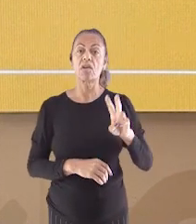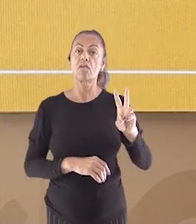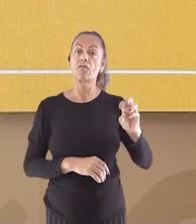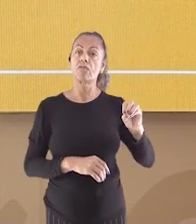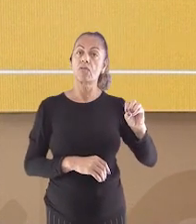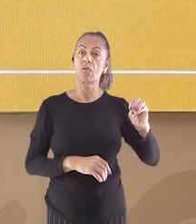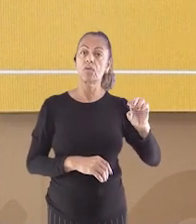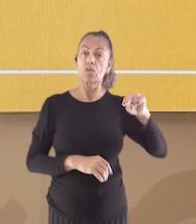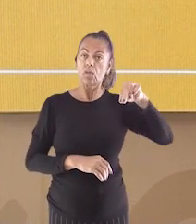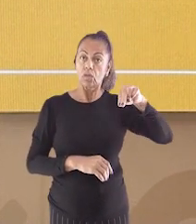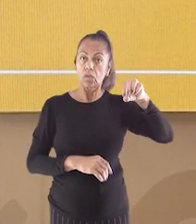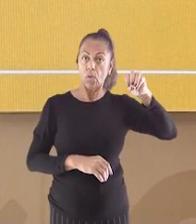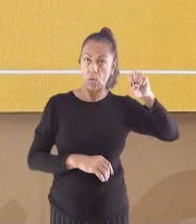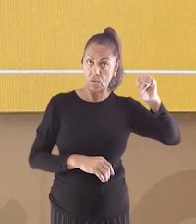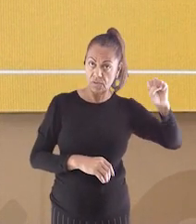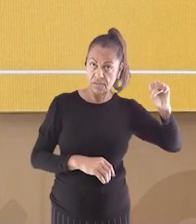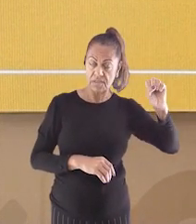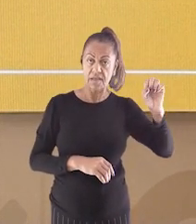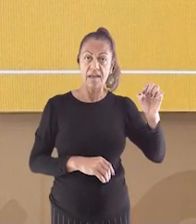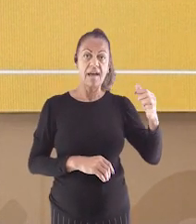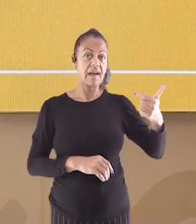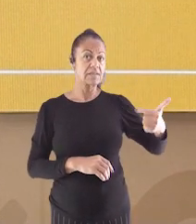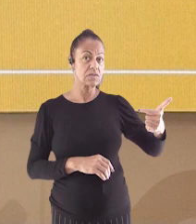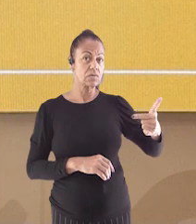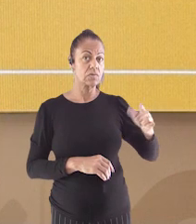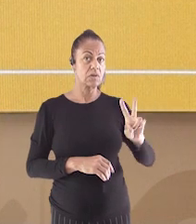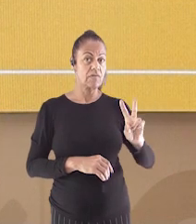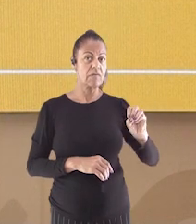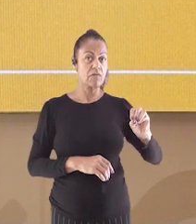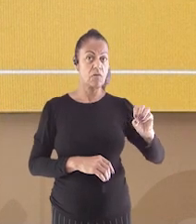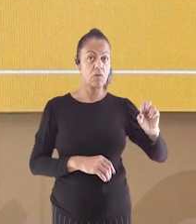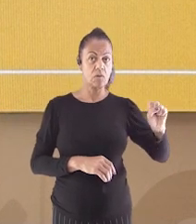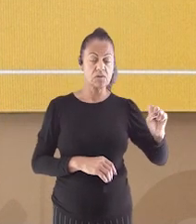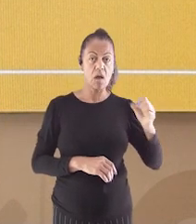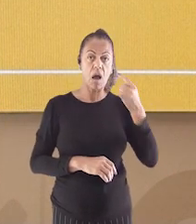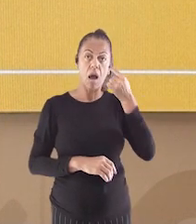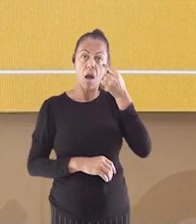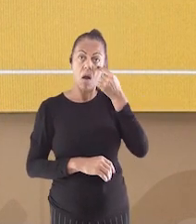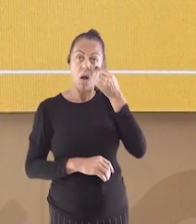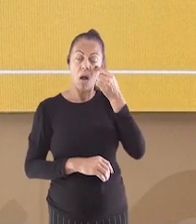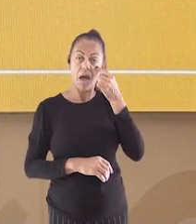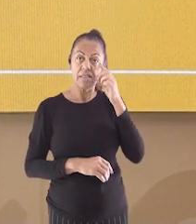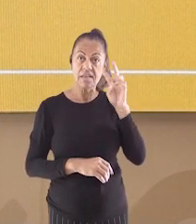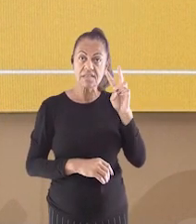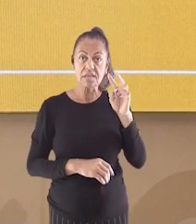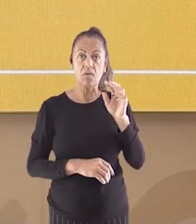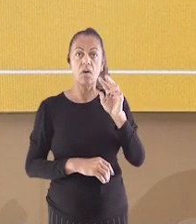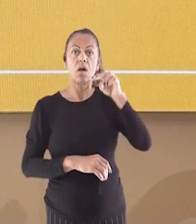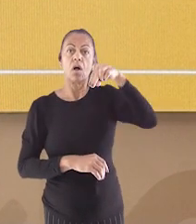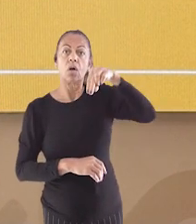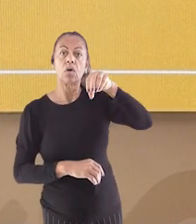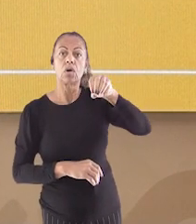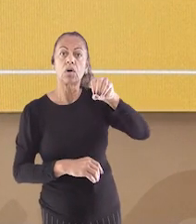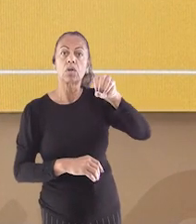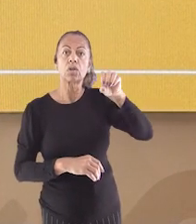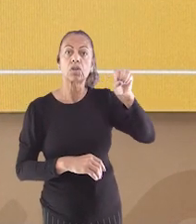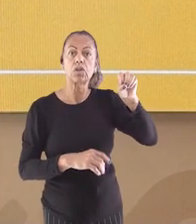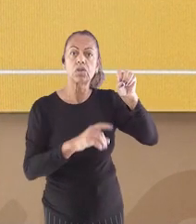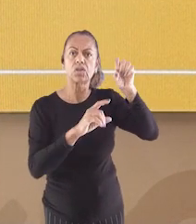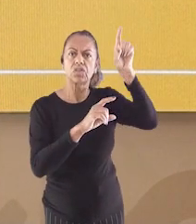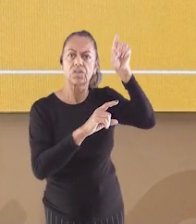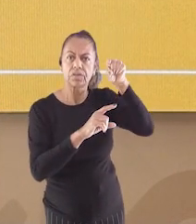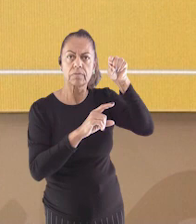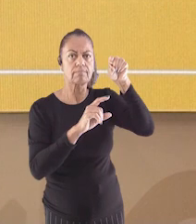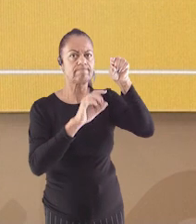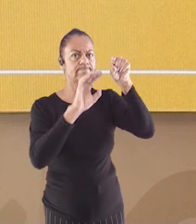pessoa do plural utiliza o vós, vos, no caso, desculpem. Lembrem-se que nós temos que prestar atenção na nossa entonação. Não